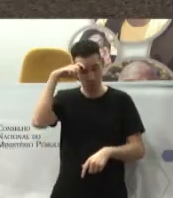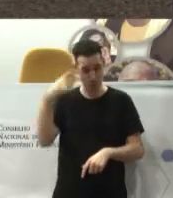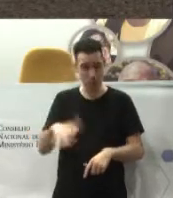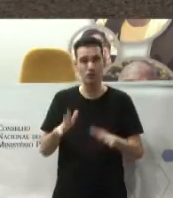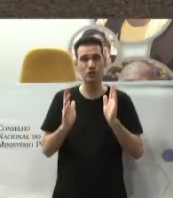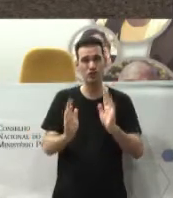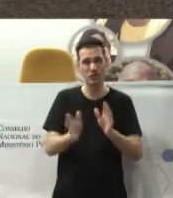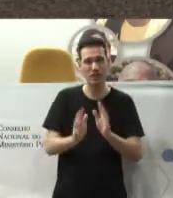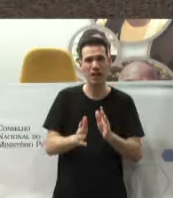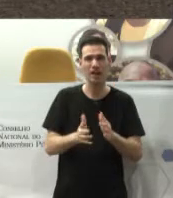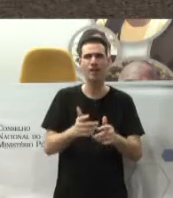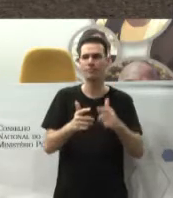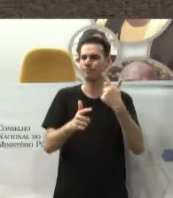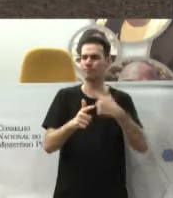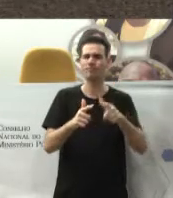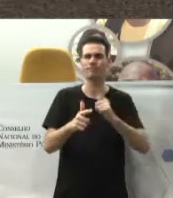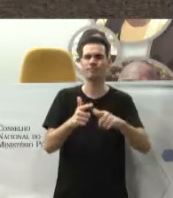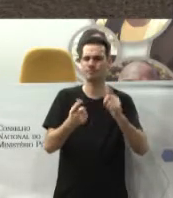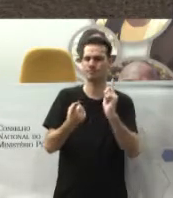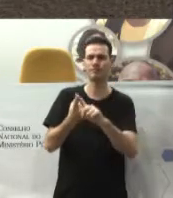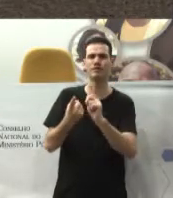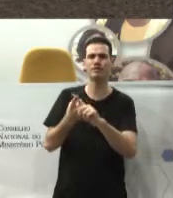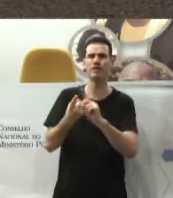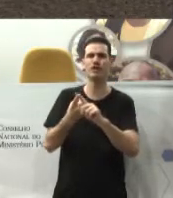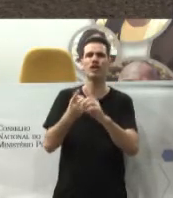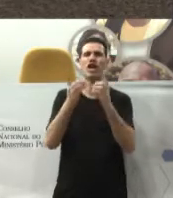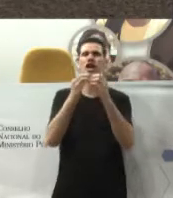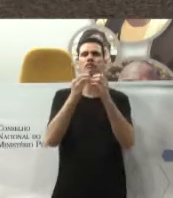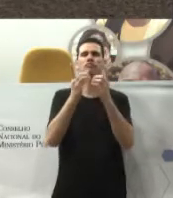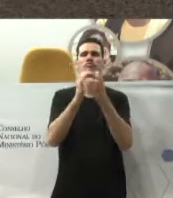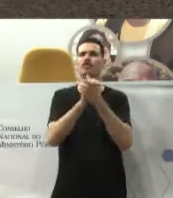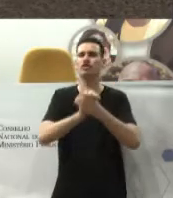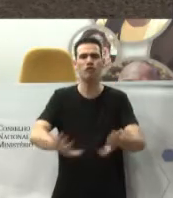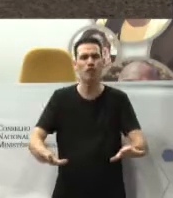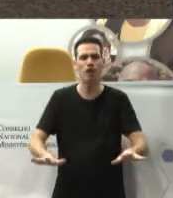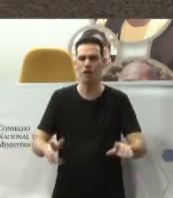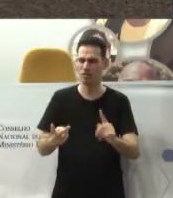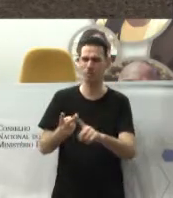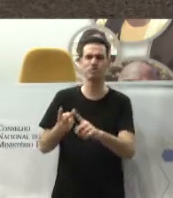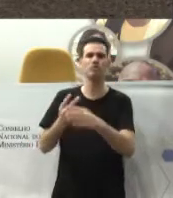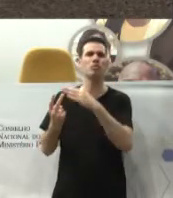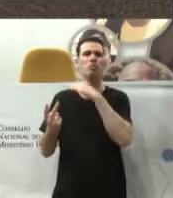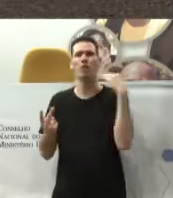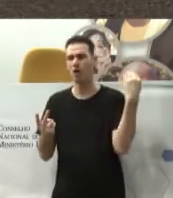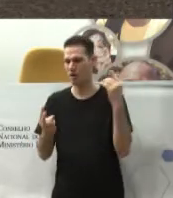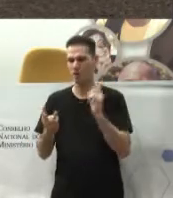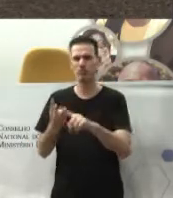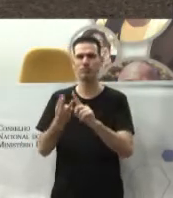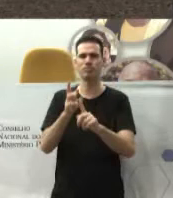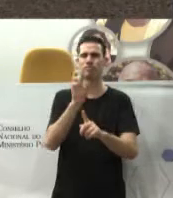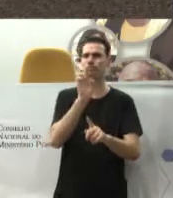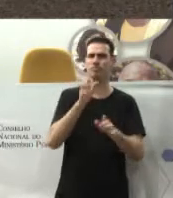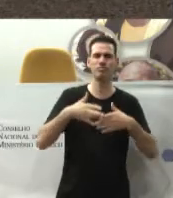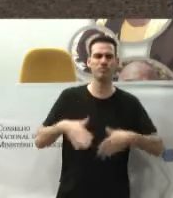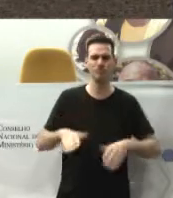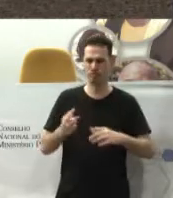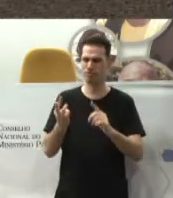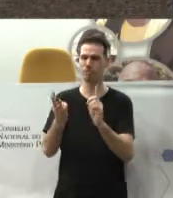coisa. Passamos por divórcios, mortes, partos, licenças